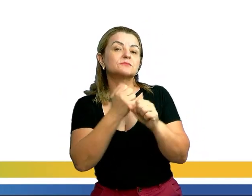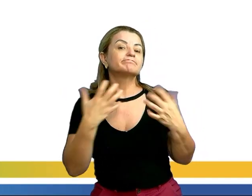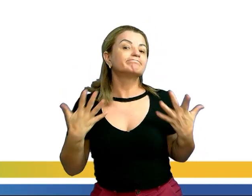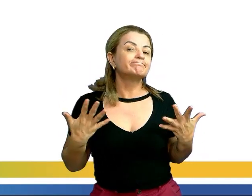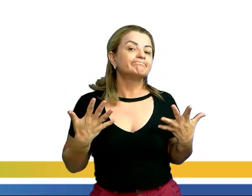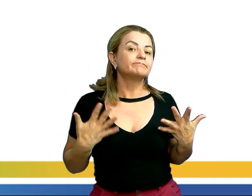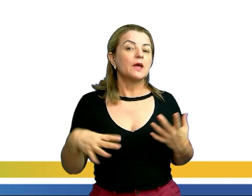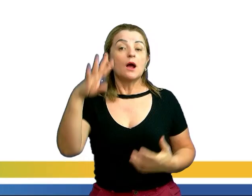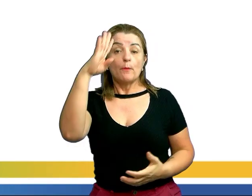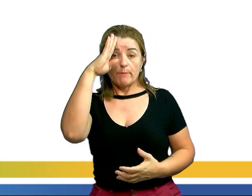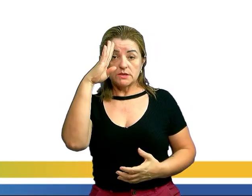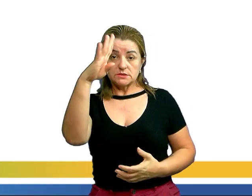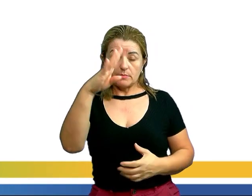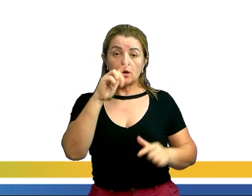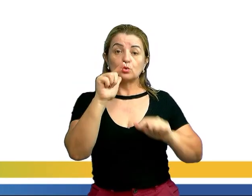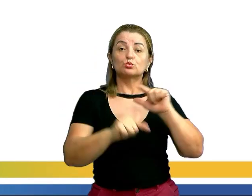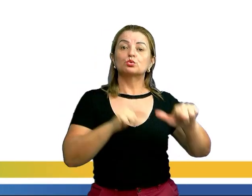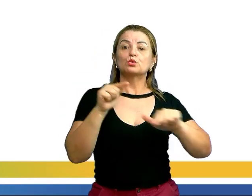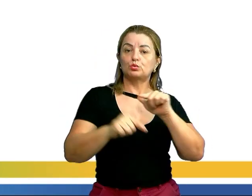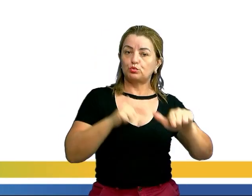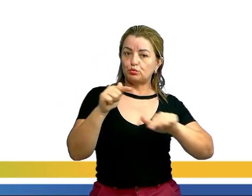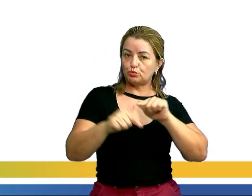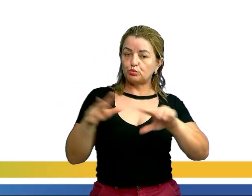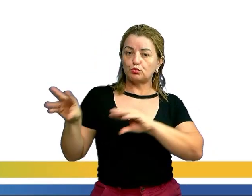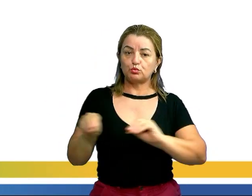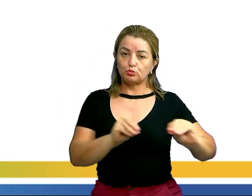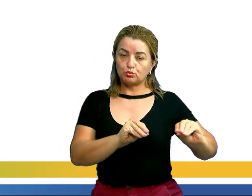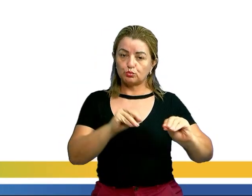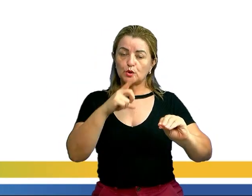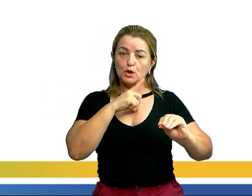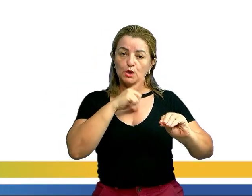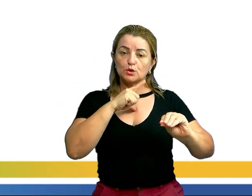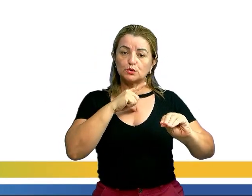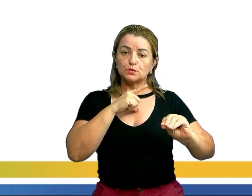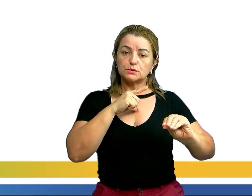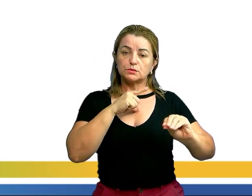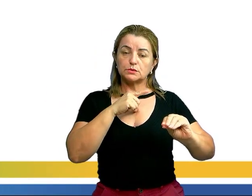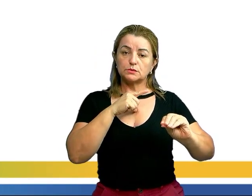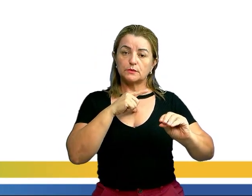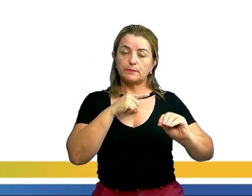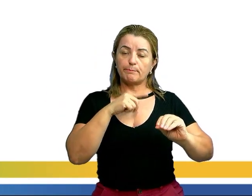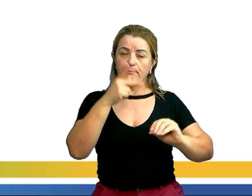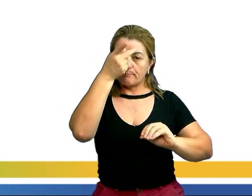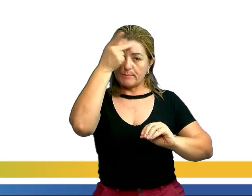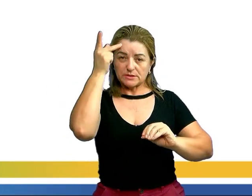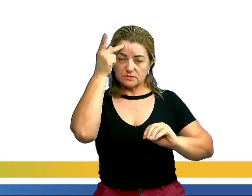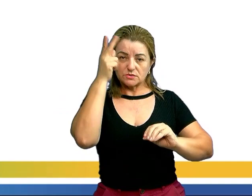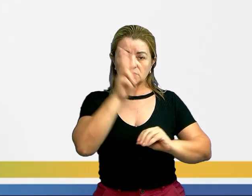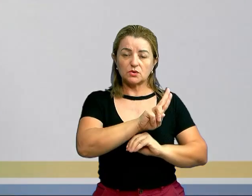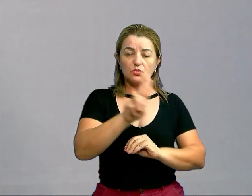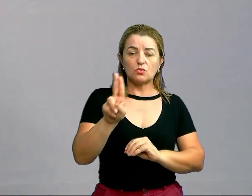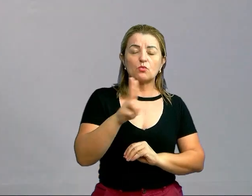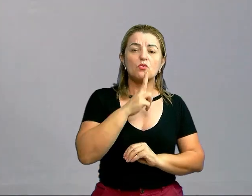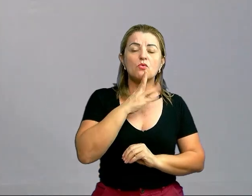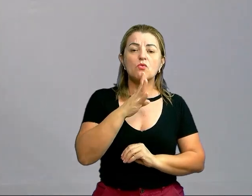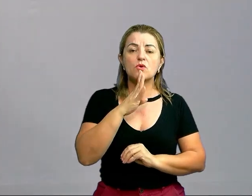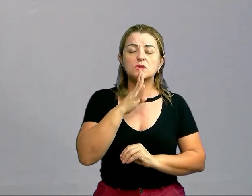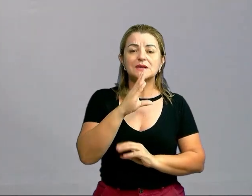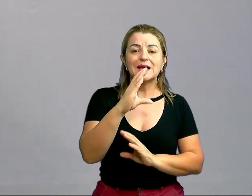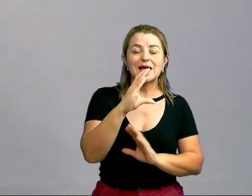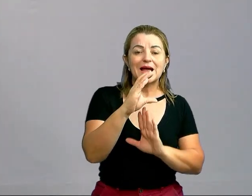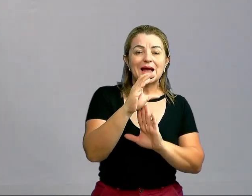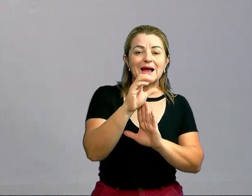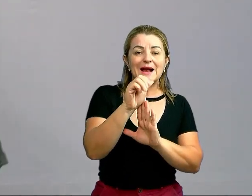principais trabalhadores que fizeram parte desse processo, eles eram conhecidos como candangos. Gravem bem esse